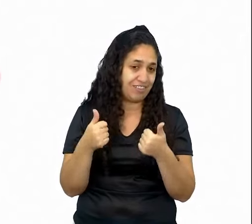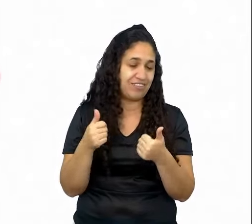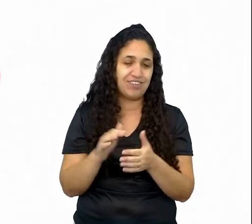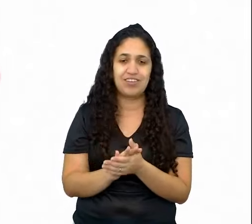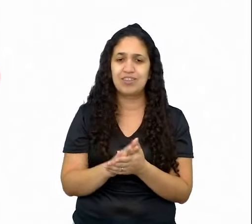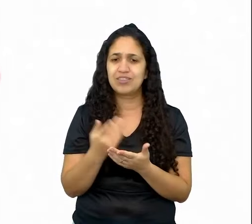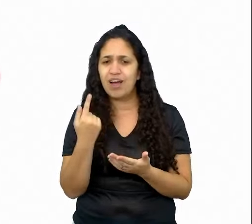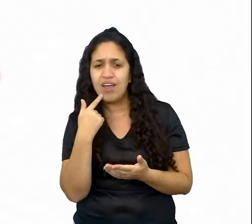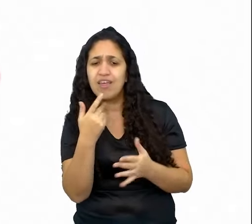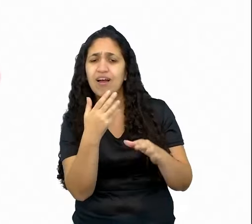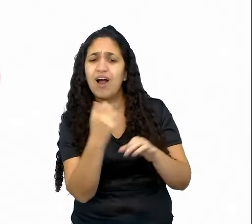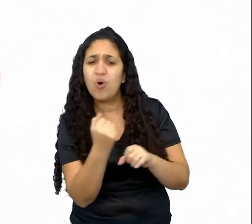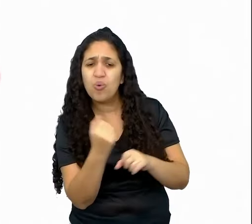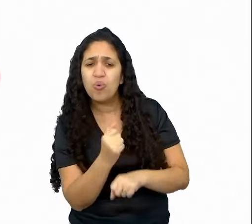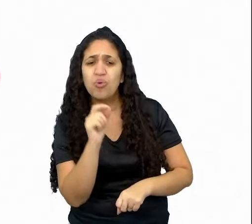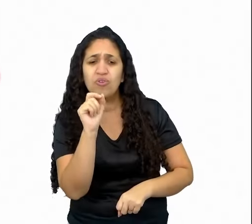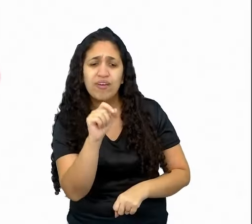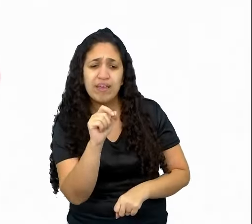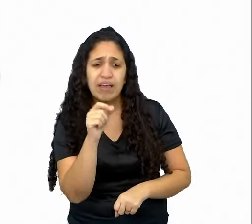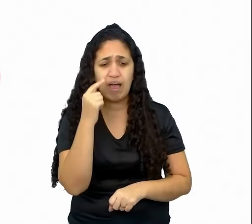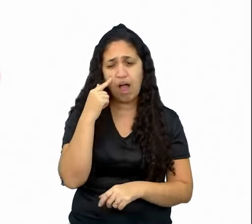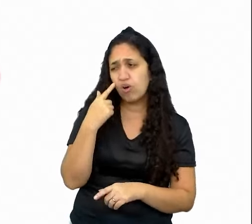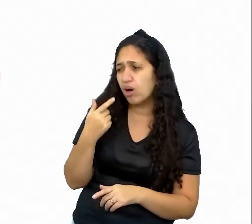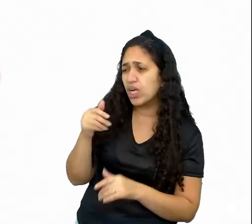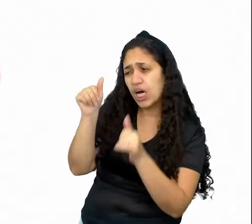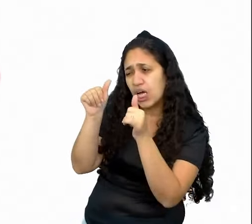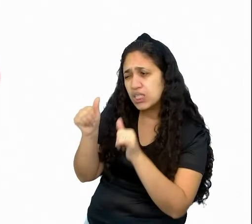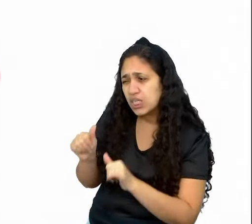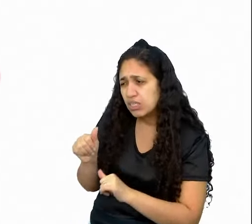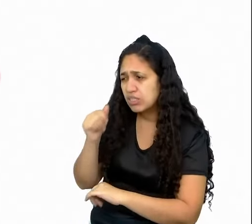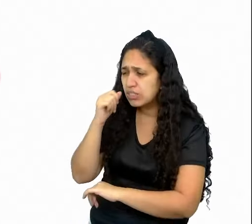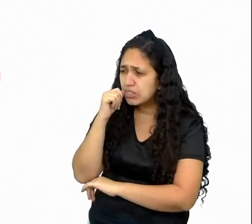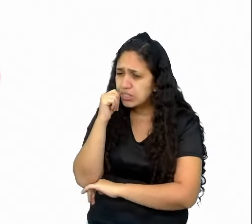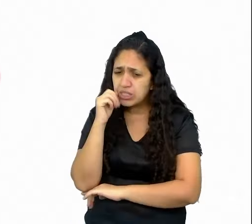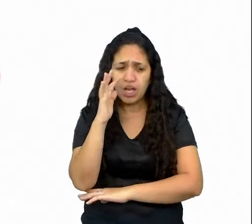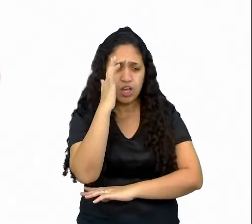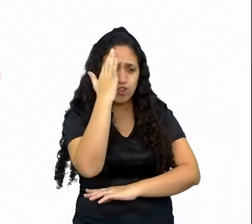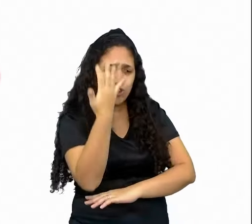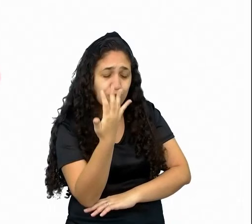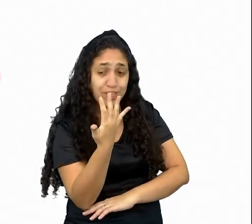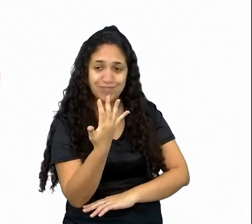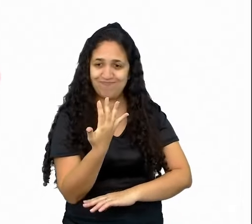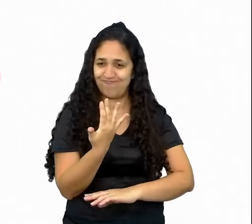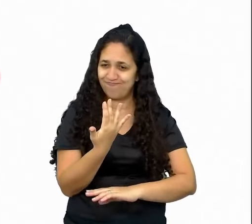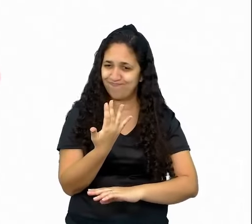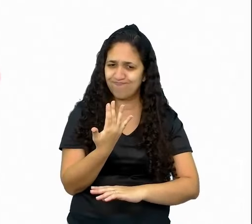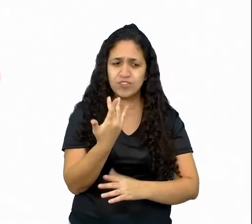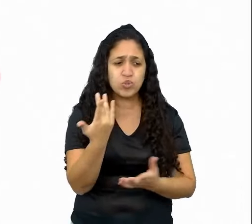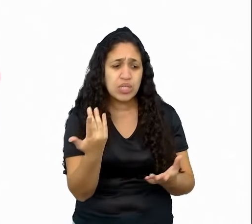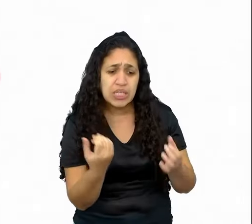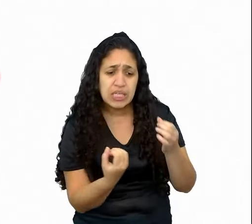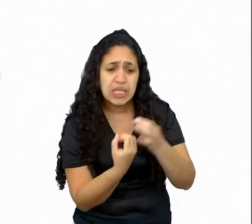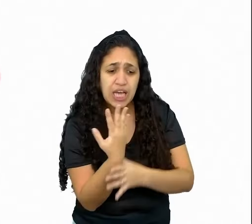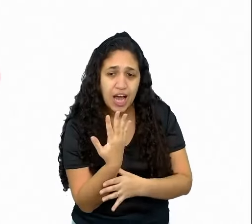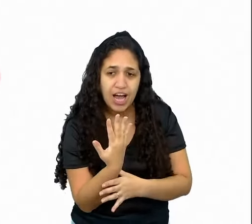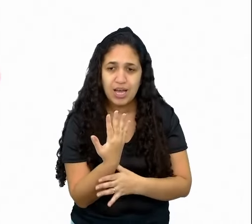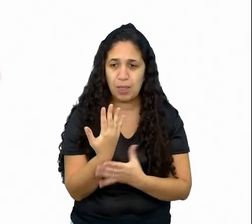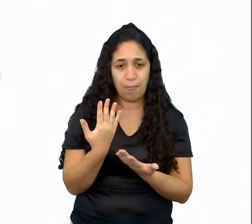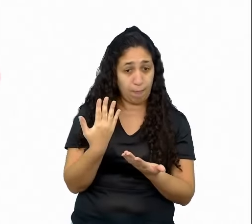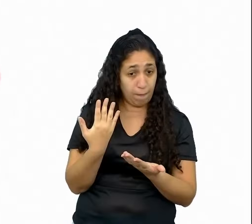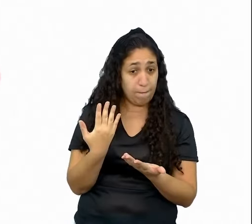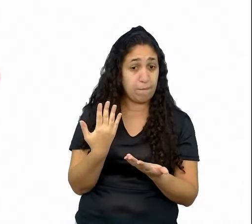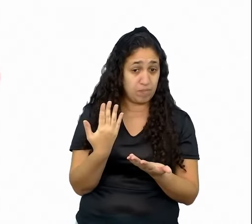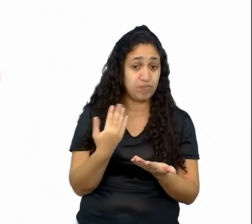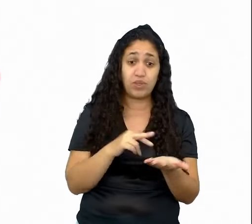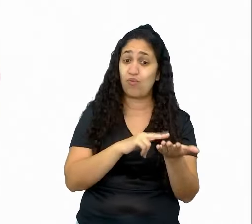é calcular? O que é analisar? O que é resolver? Né? O que é elaborar? Né? A gente